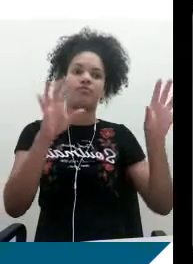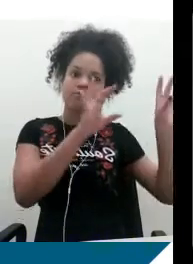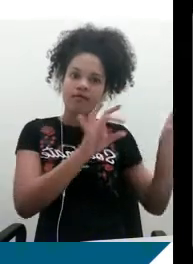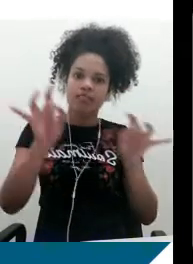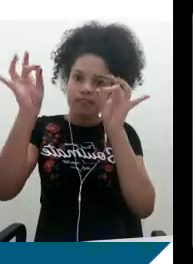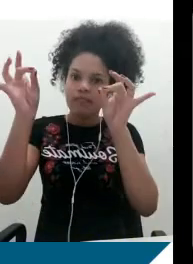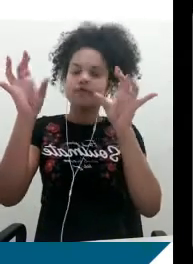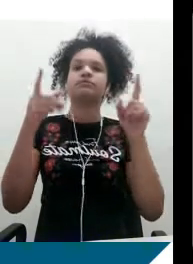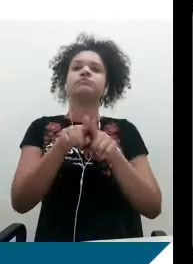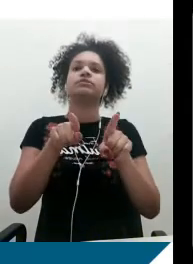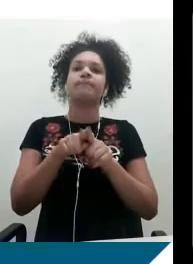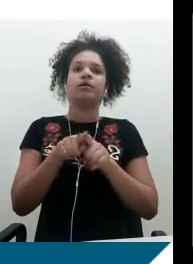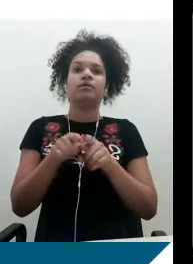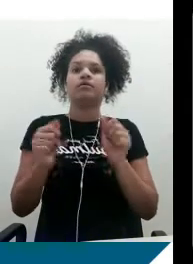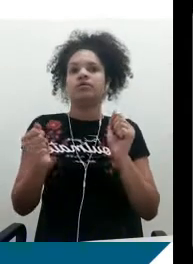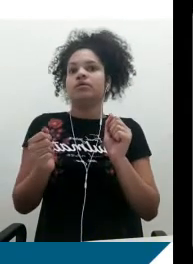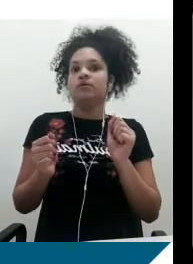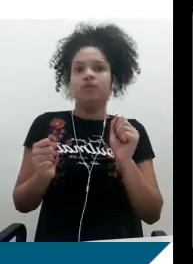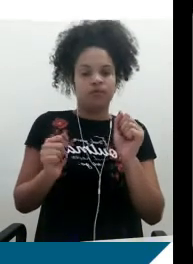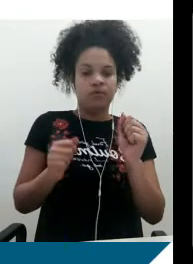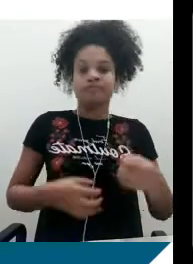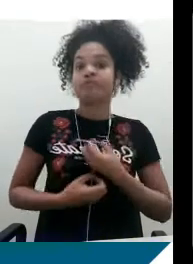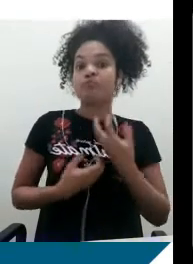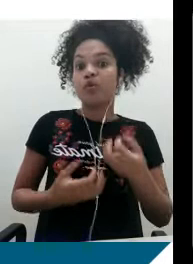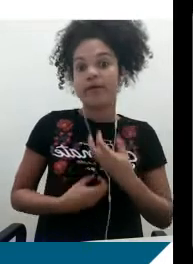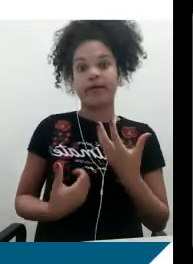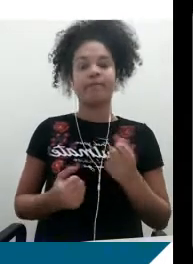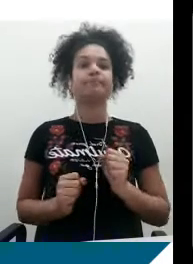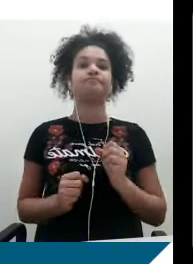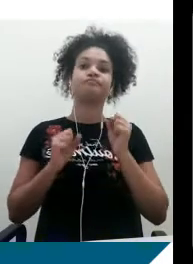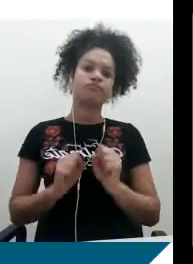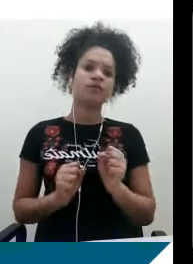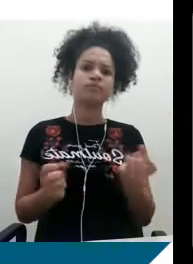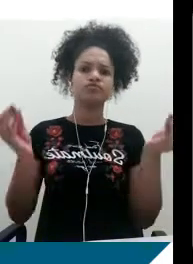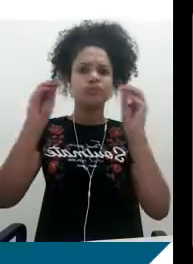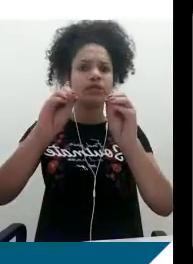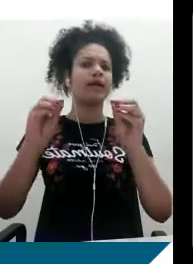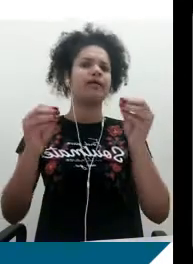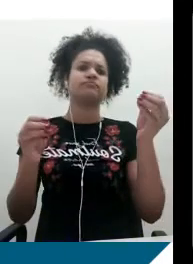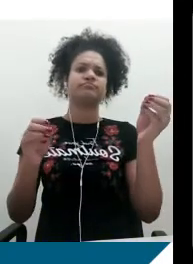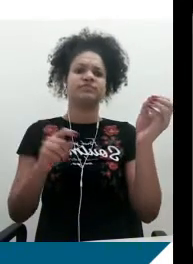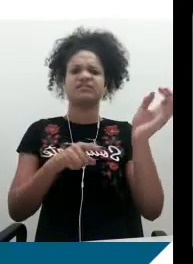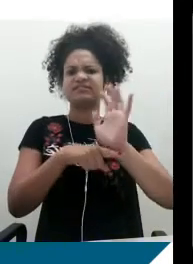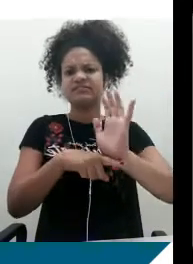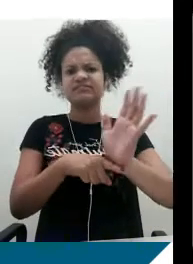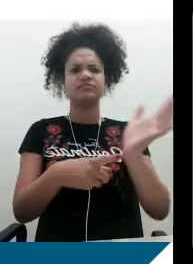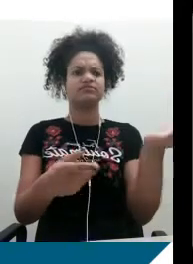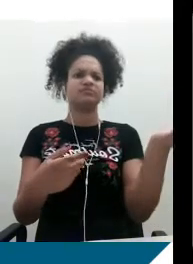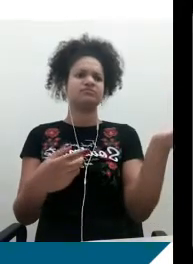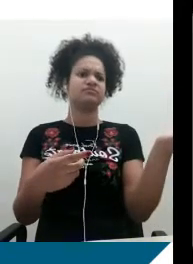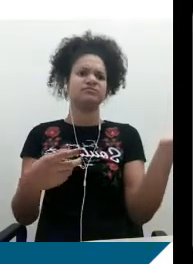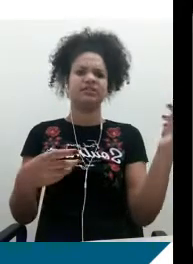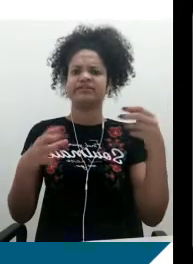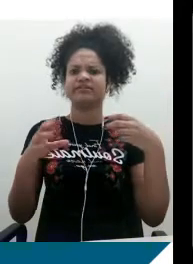trazer mais recursos visuais para o texto. Vocês podem mencionar também filmes, séries,